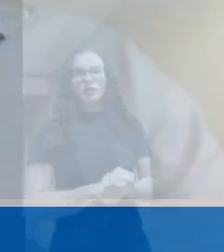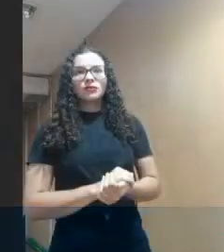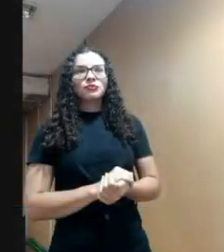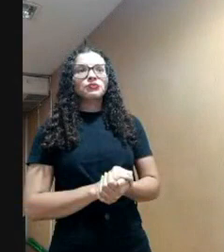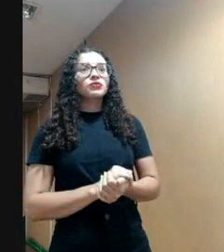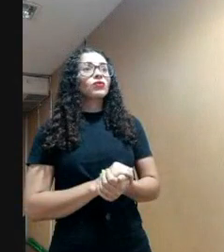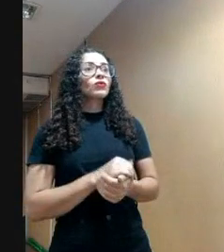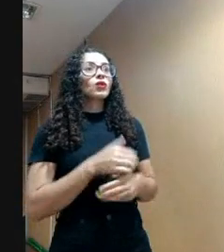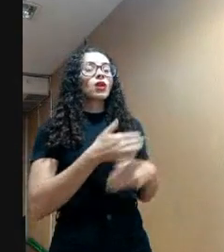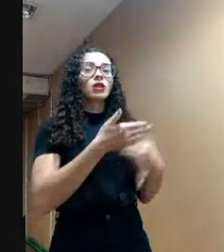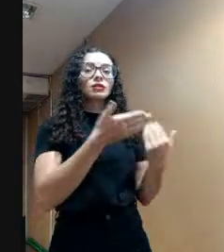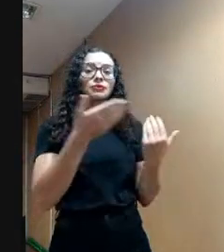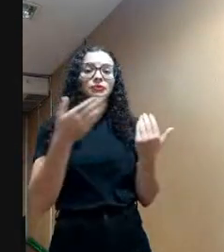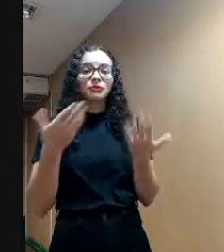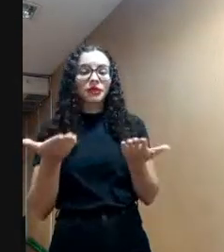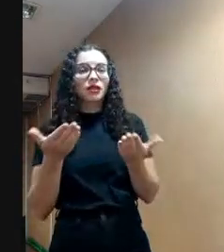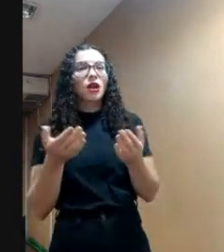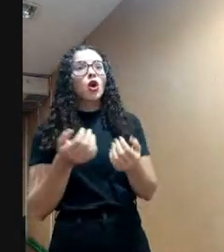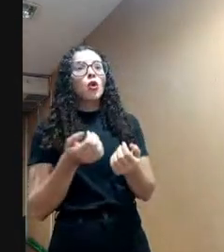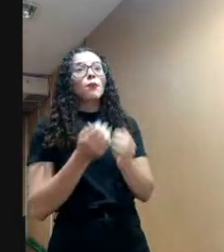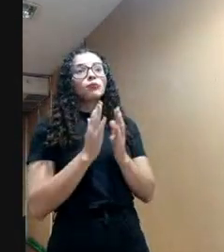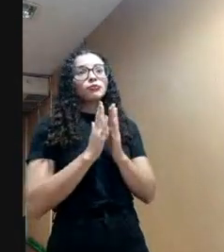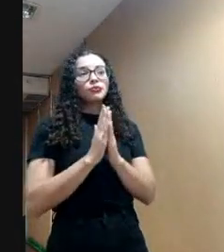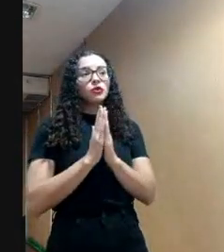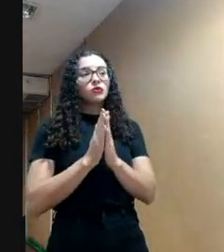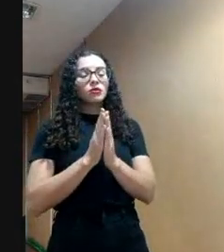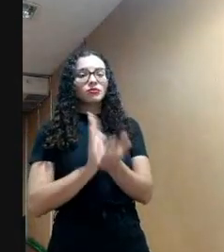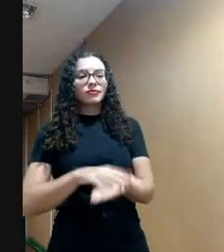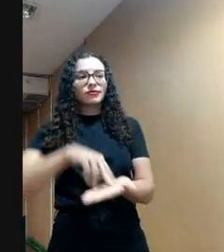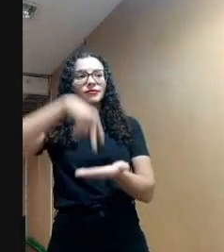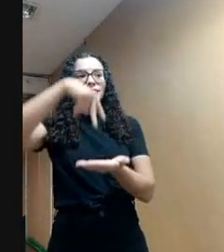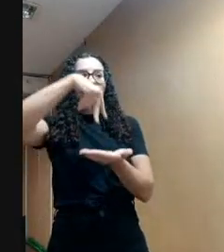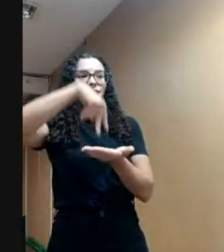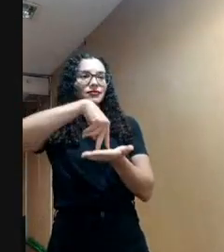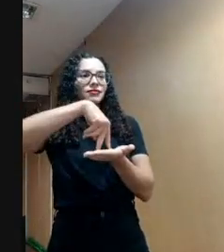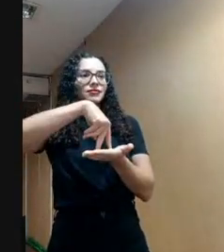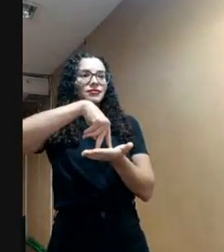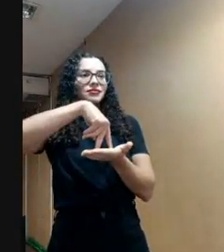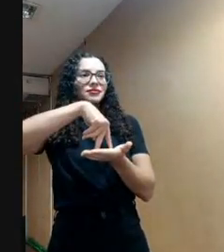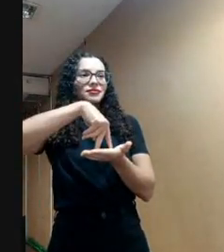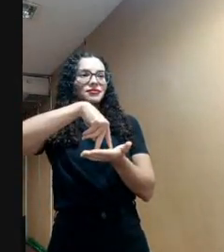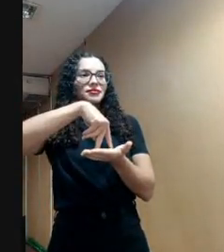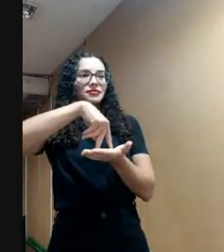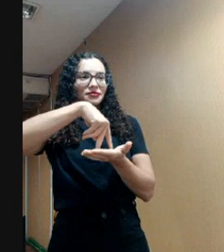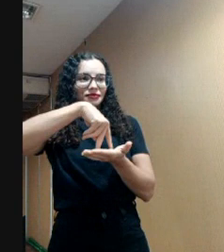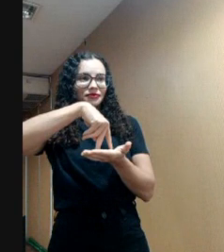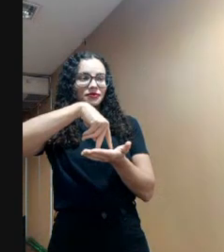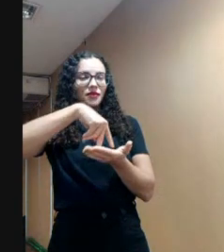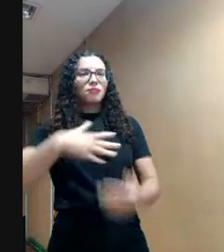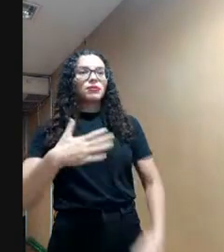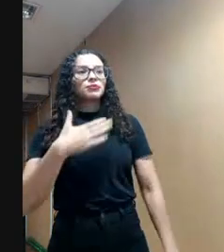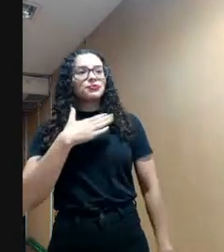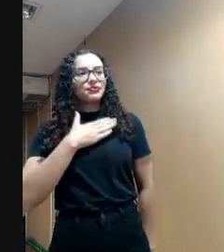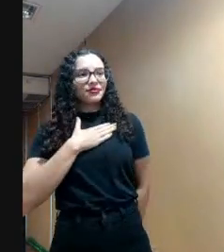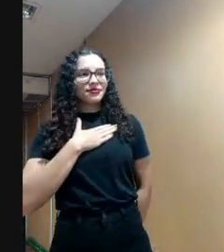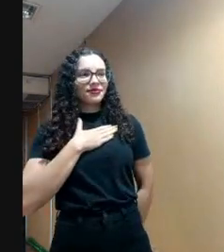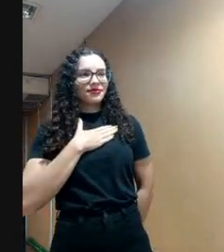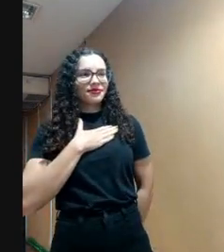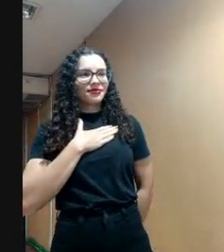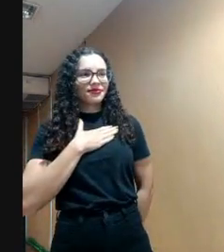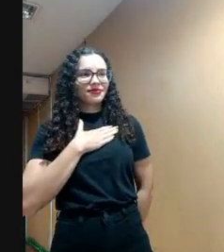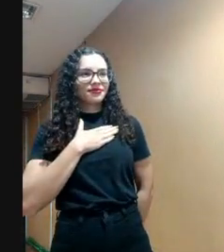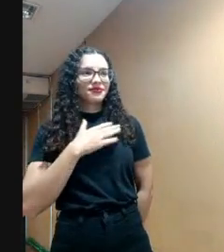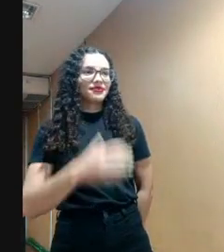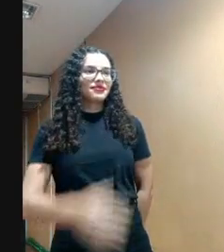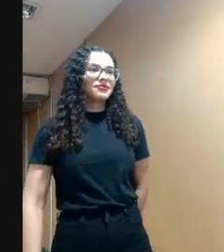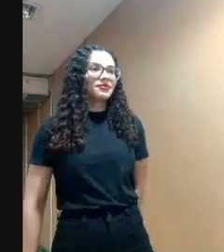Senhoras e senhores, nesse momento solicito a todos que fiquem em posição de respeito, né? Vamos todos levantar para a execução